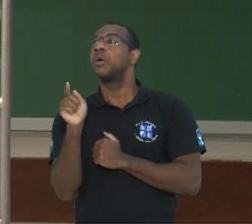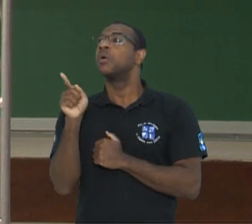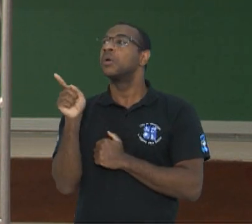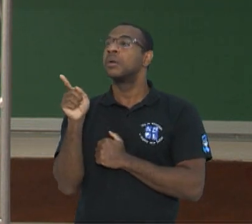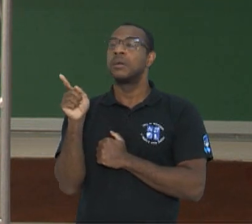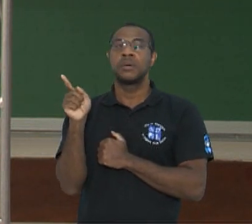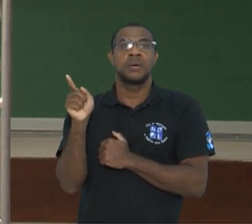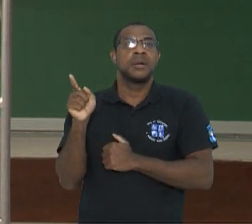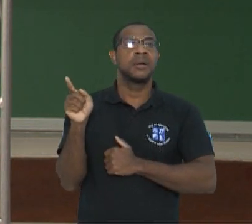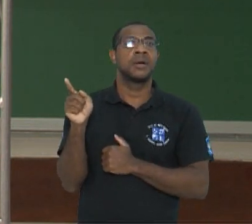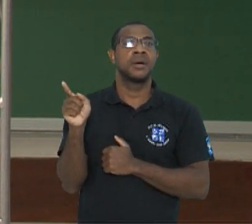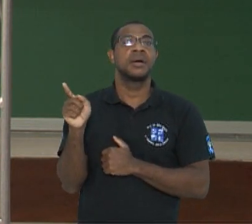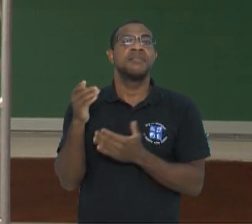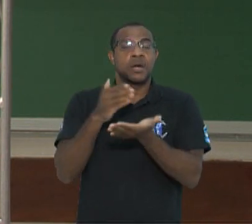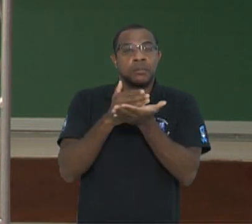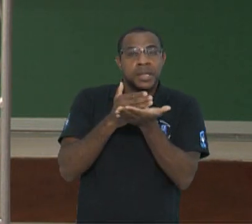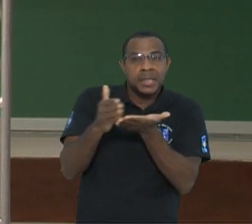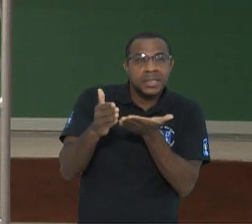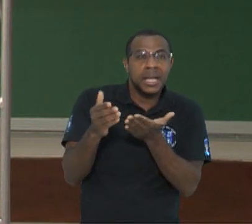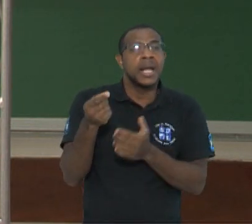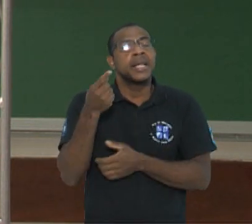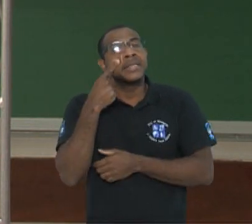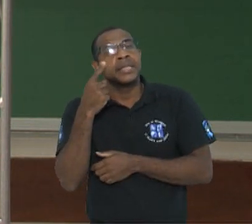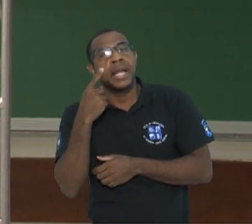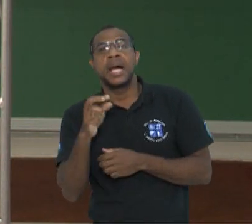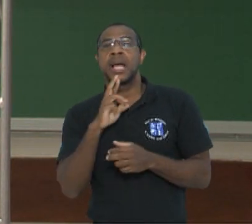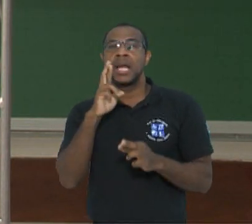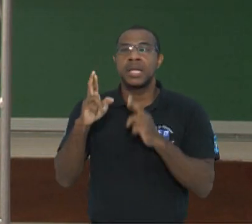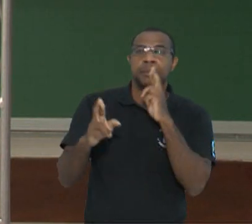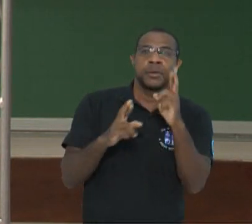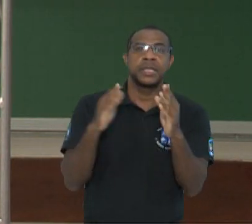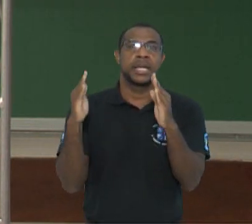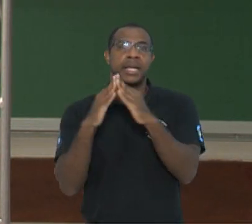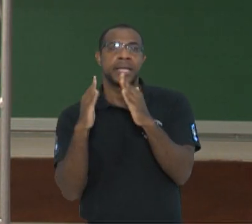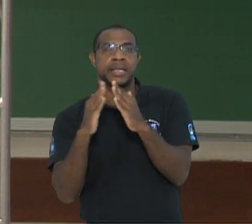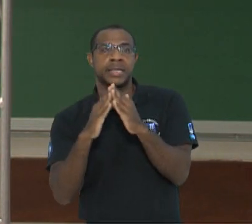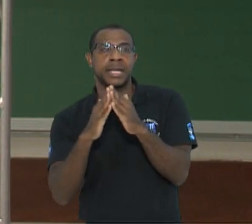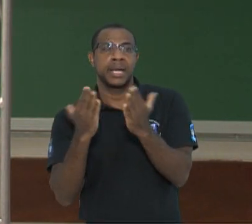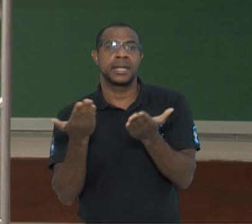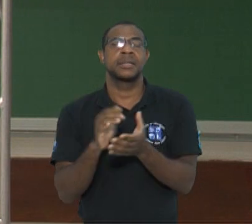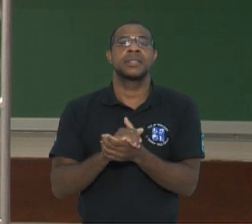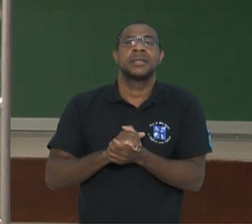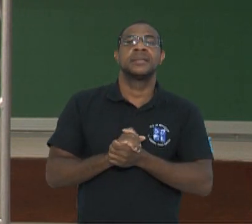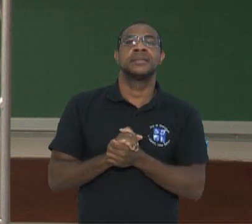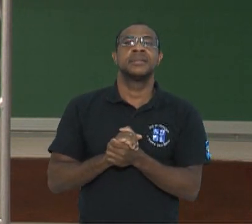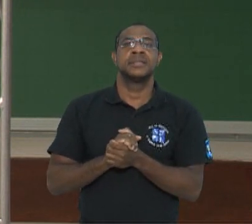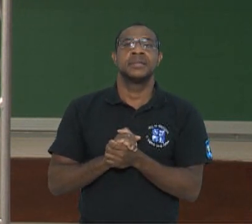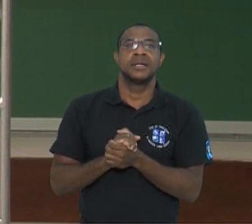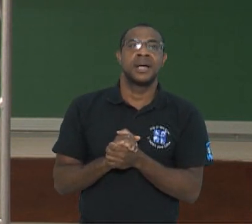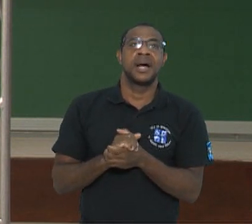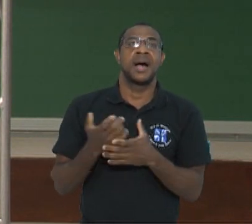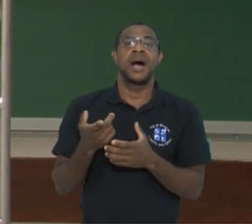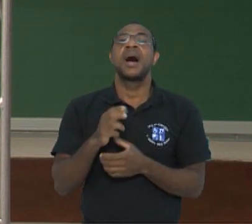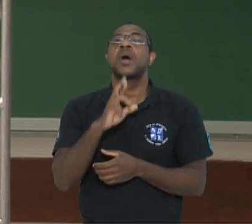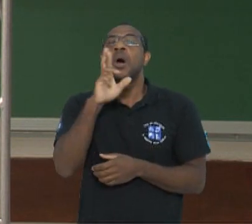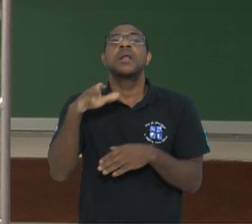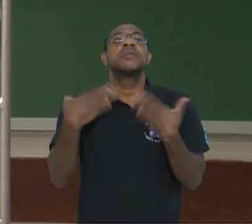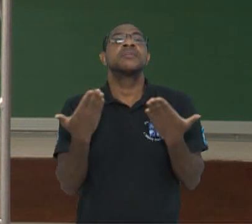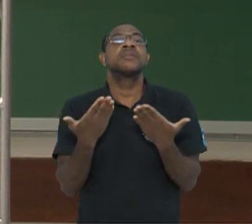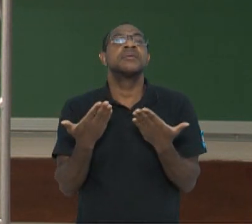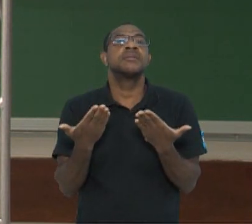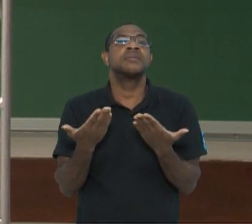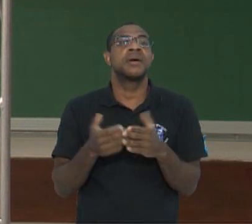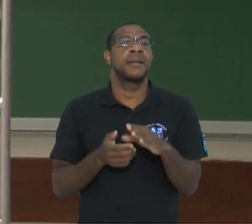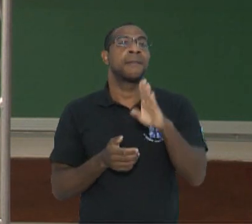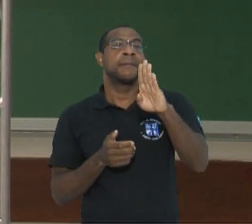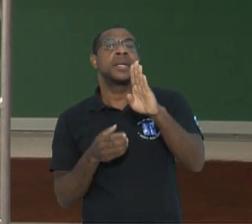já começarem, iniciarem e tentarem responder em casa. Aliás, tentarem não, né? Vocês vão responder, eu tenho certeza, a alternativa B. Como